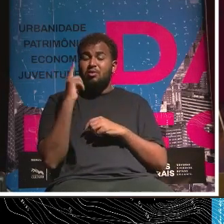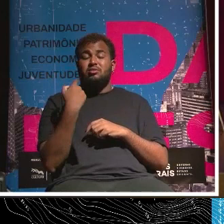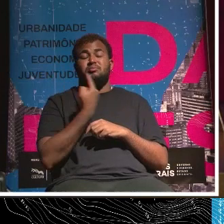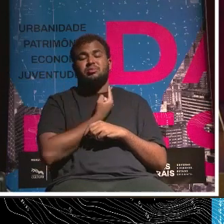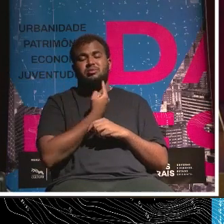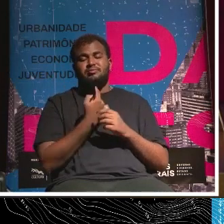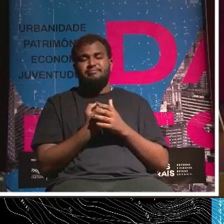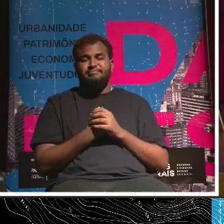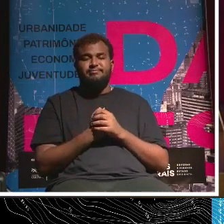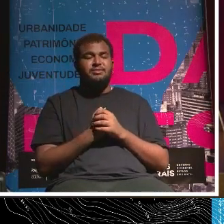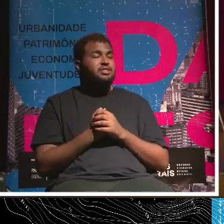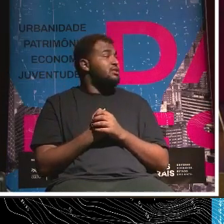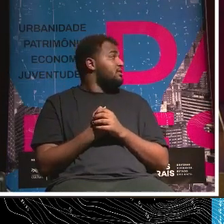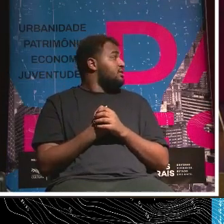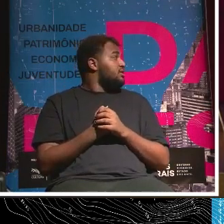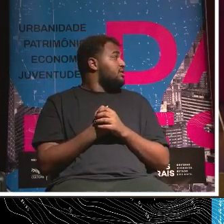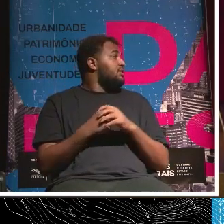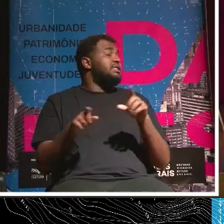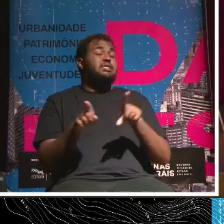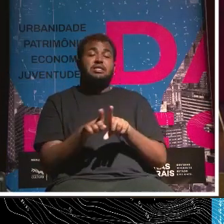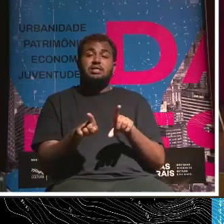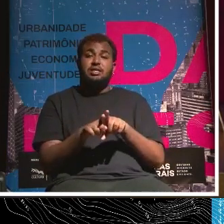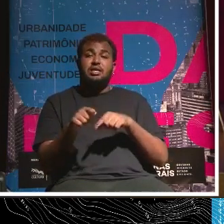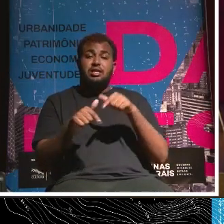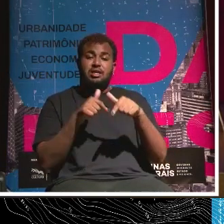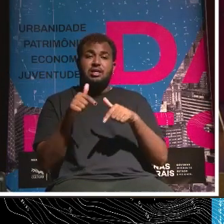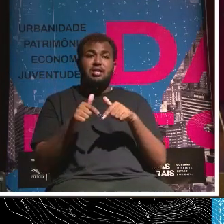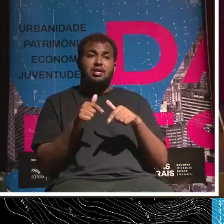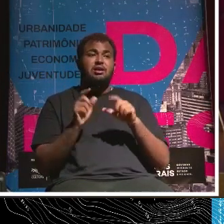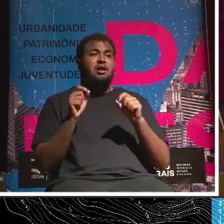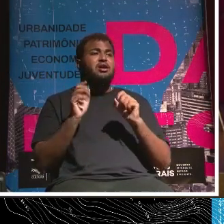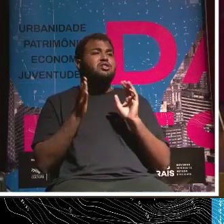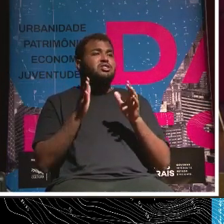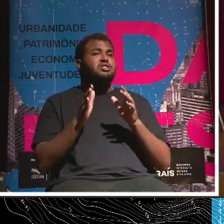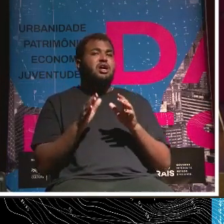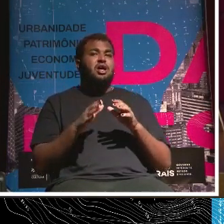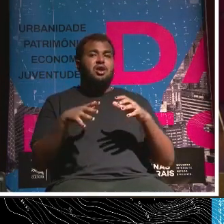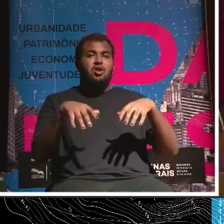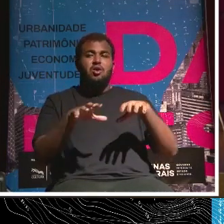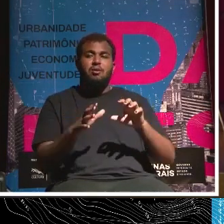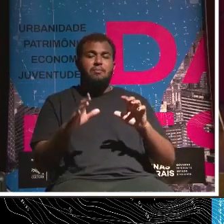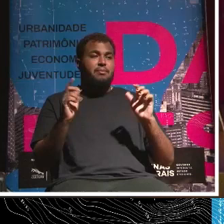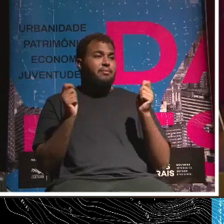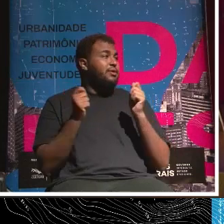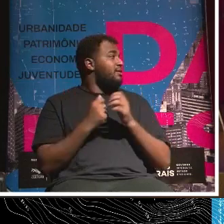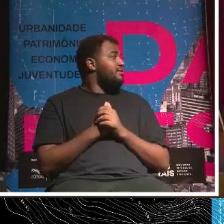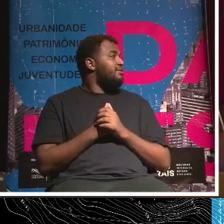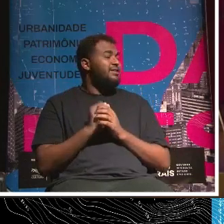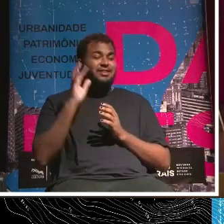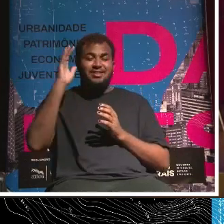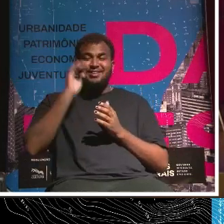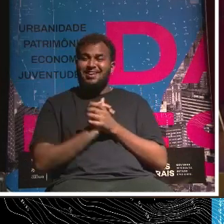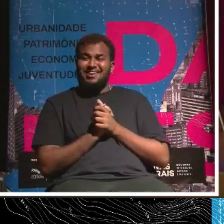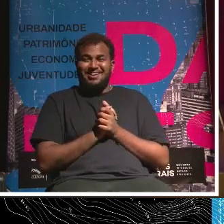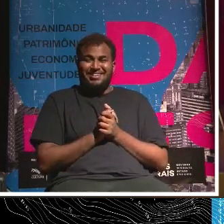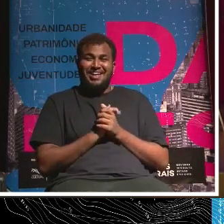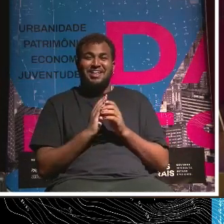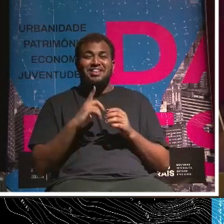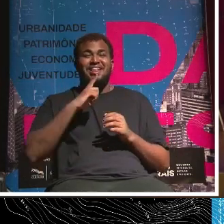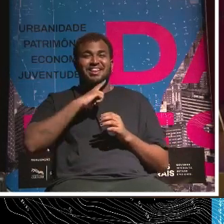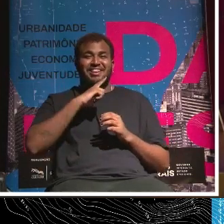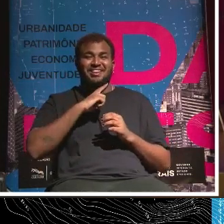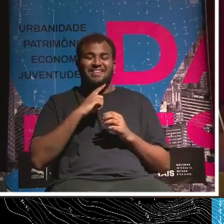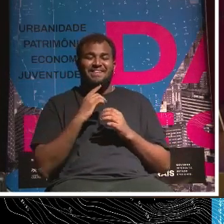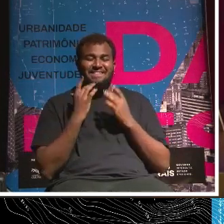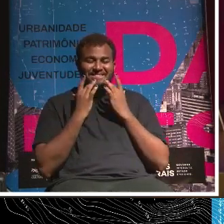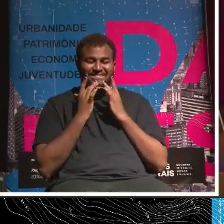E também tem um trabalho com o Baile do Popô. Quem já foi no Baile do Popô? Alguém já foi no Baile do Popô? Gente, então, vai ter Baile do Popô